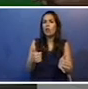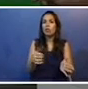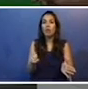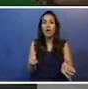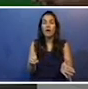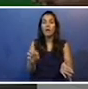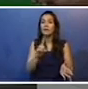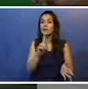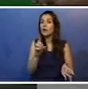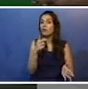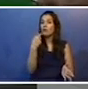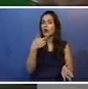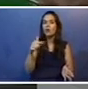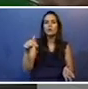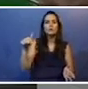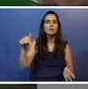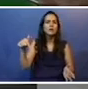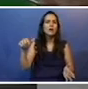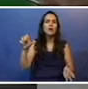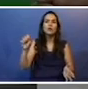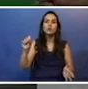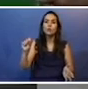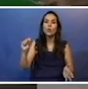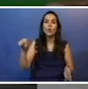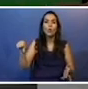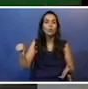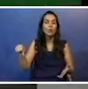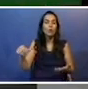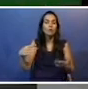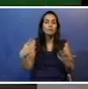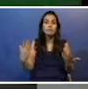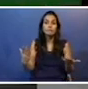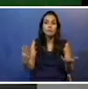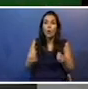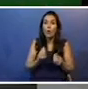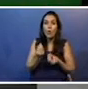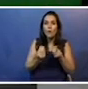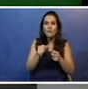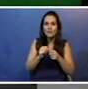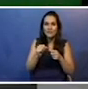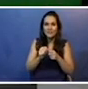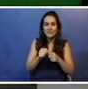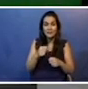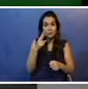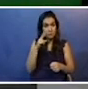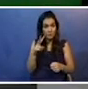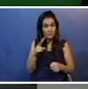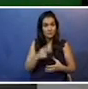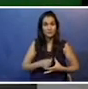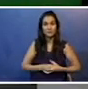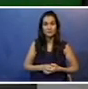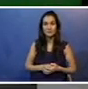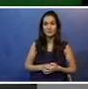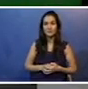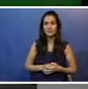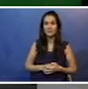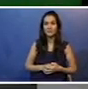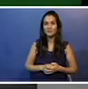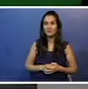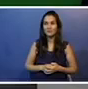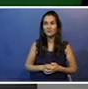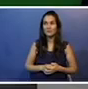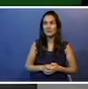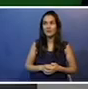do 7, nem do 8, nem do 9. Então, nós vamos descobrir como funciona agora, tá bom? Lá